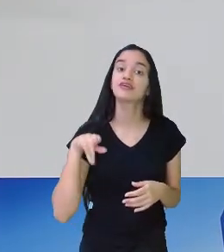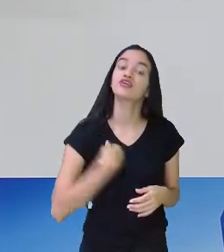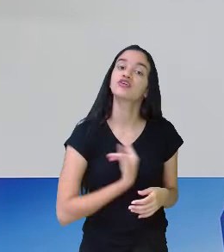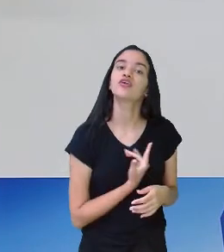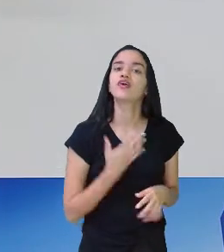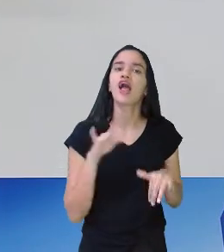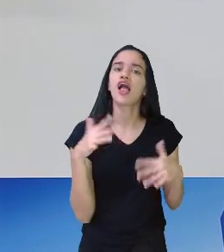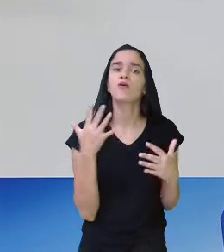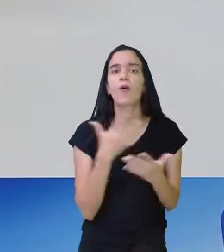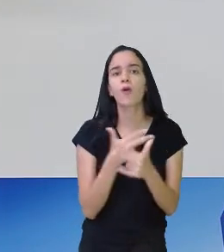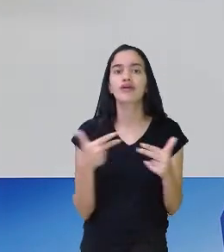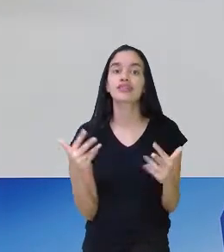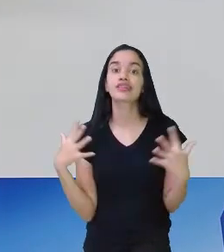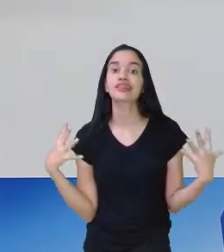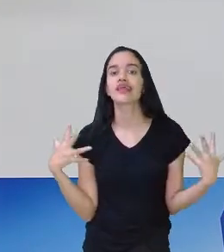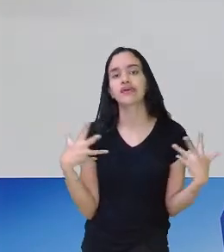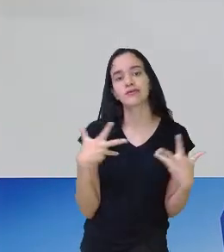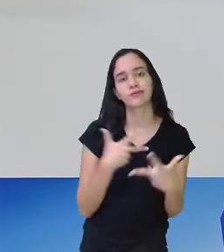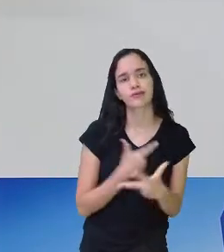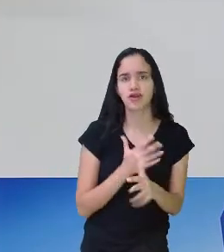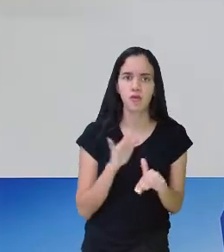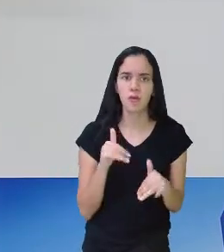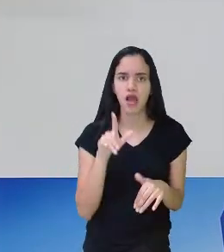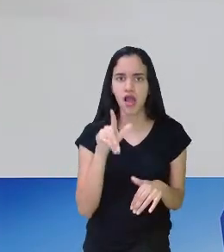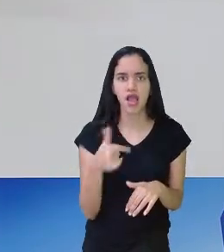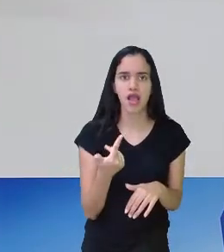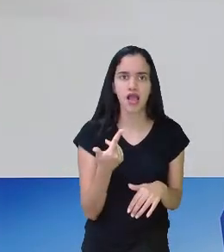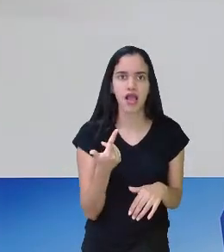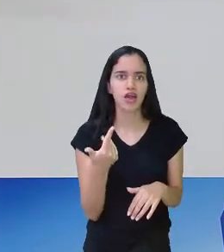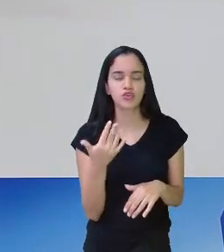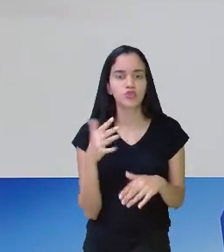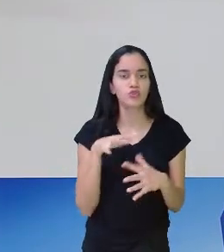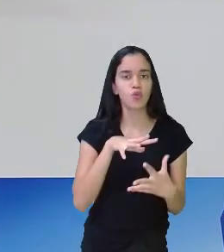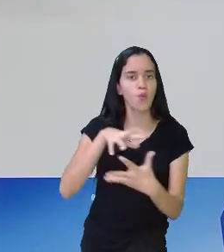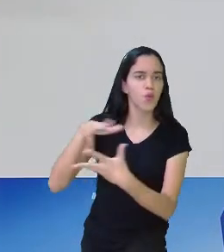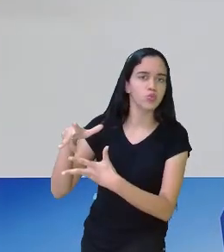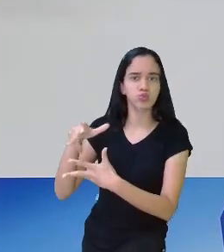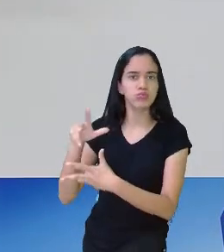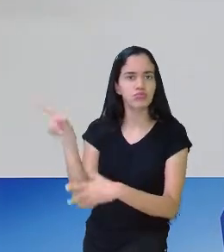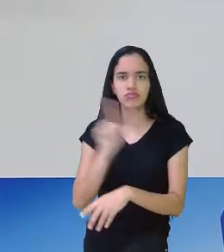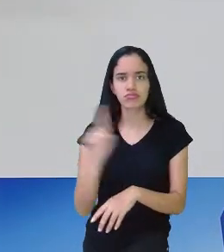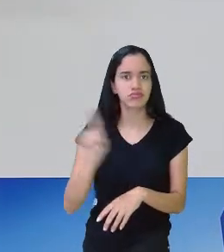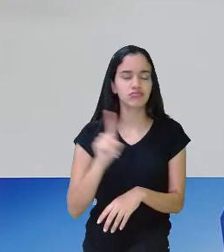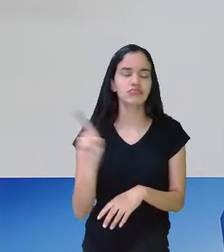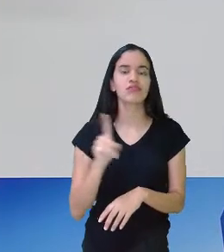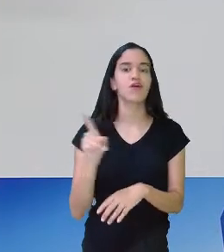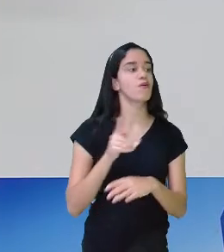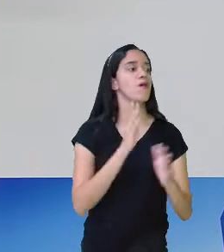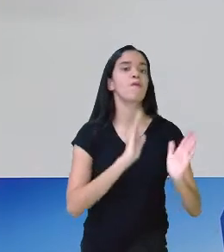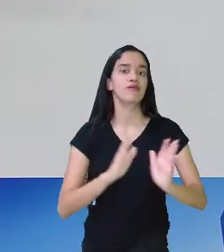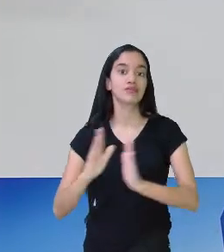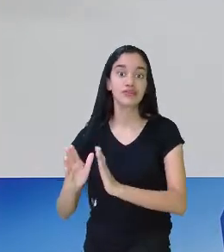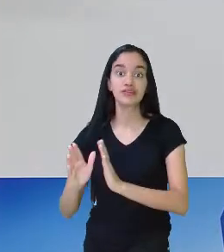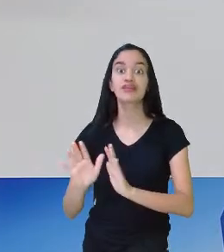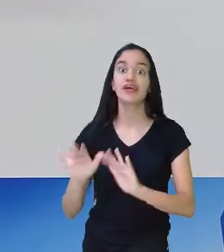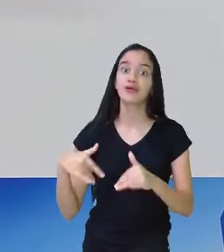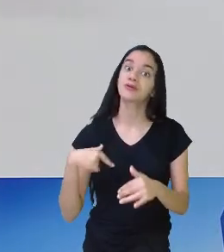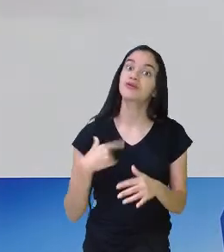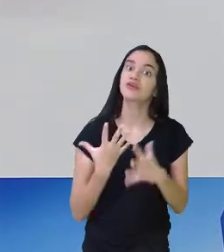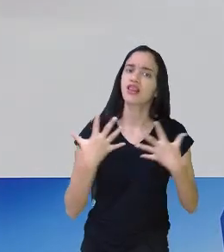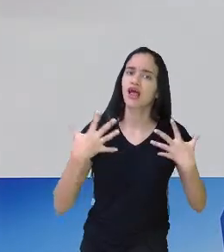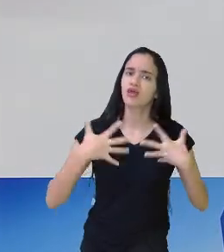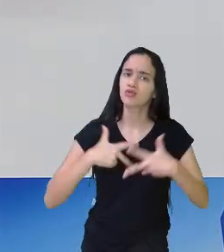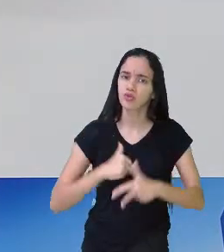coisa natural, não é uma coisa do outro mundo que a gente está falando aqui, não. Isso é um processo natural da nossa